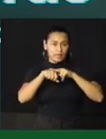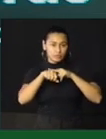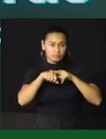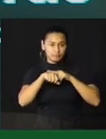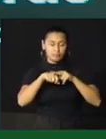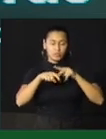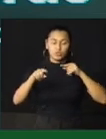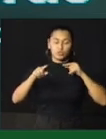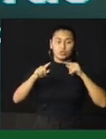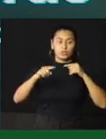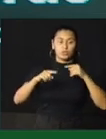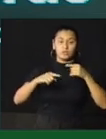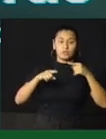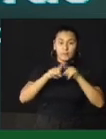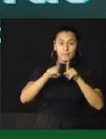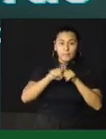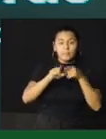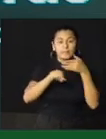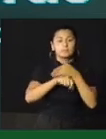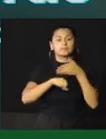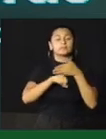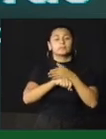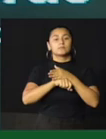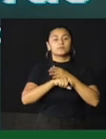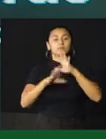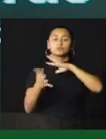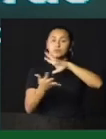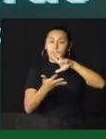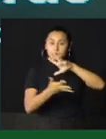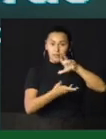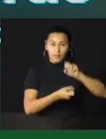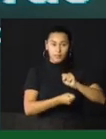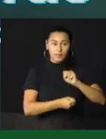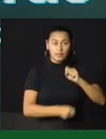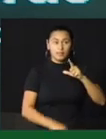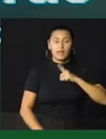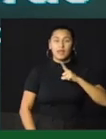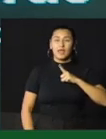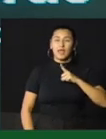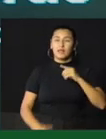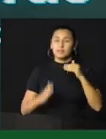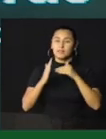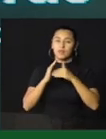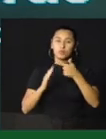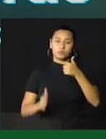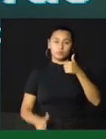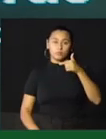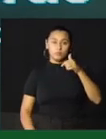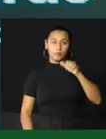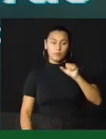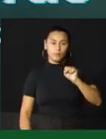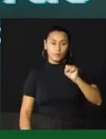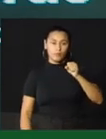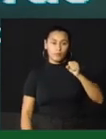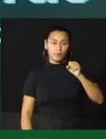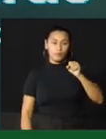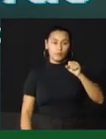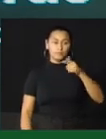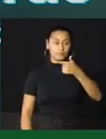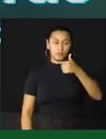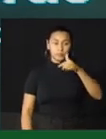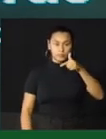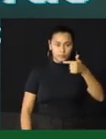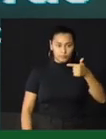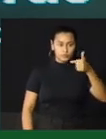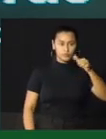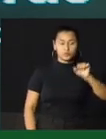R 19,8 bilhões deais até 2028 para que a indústria automotiva possa fazer a transição